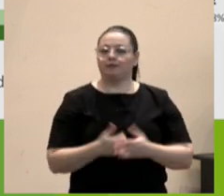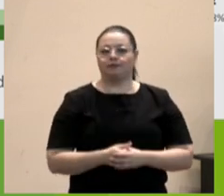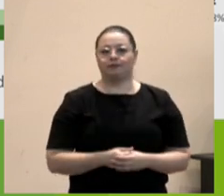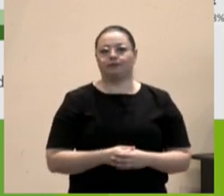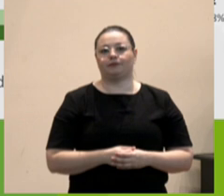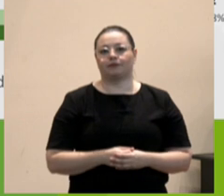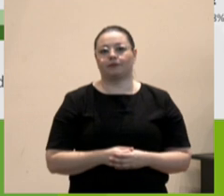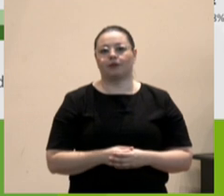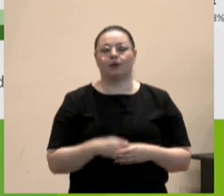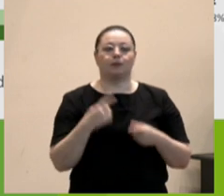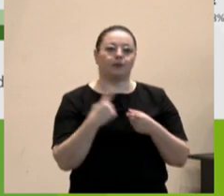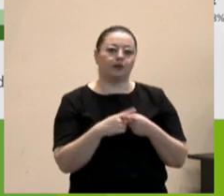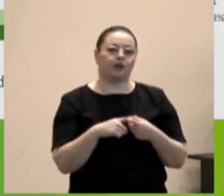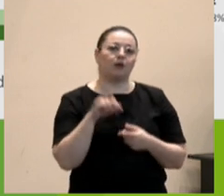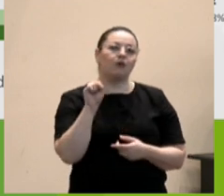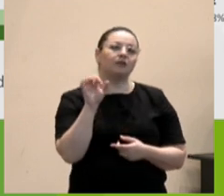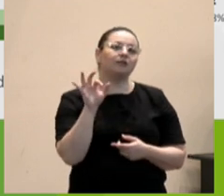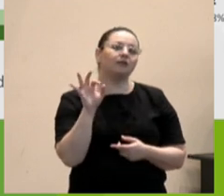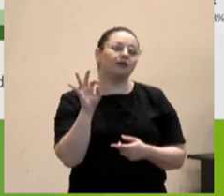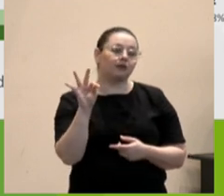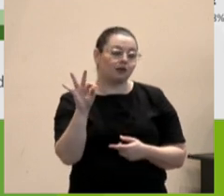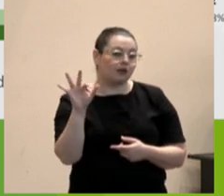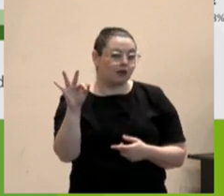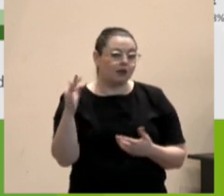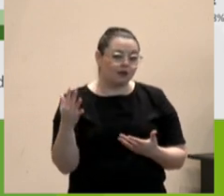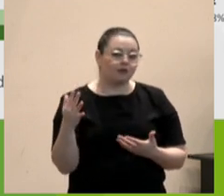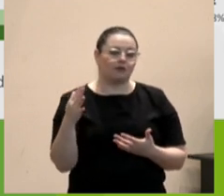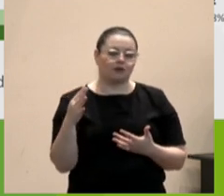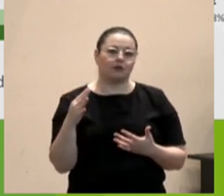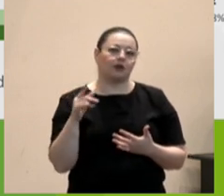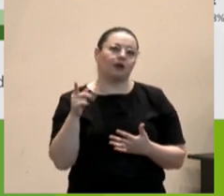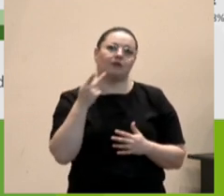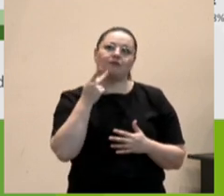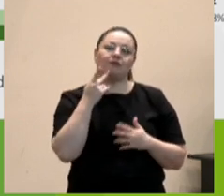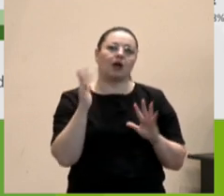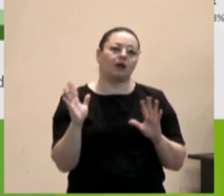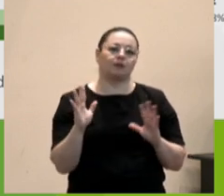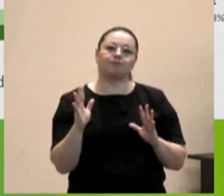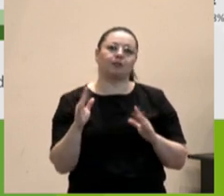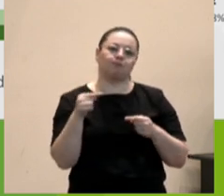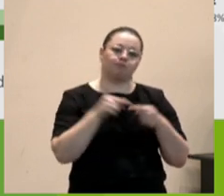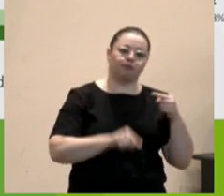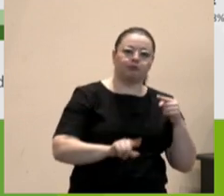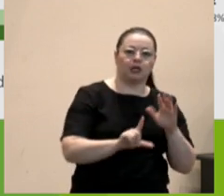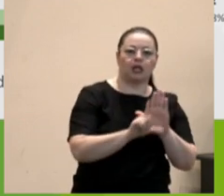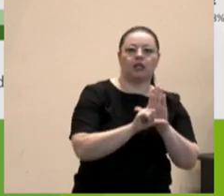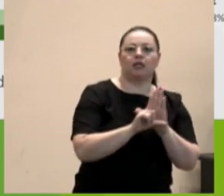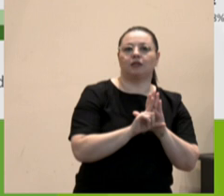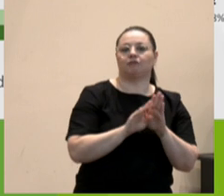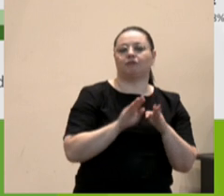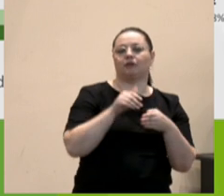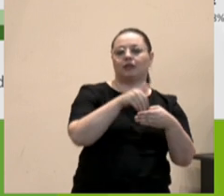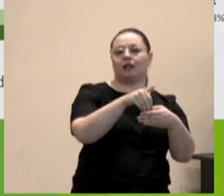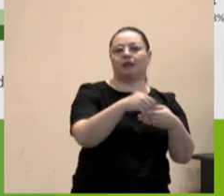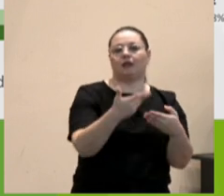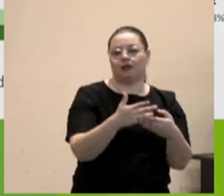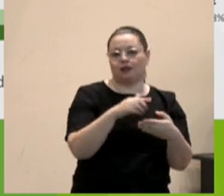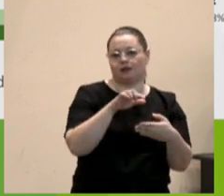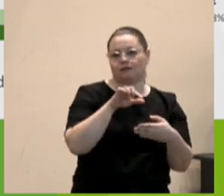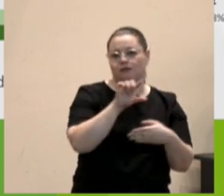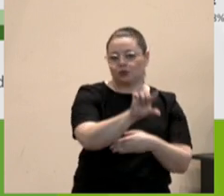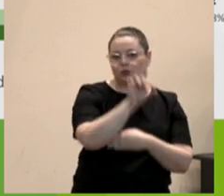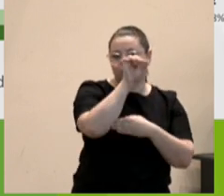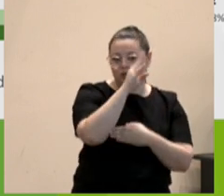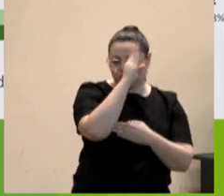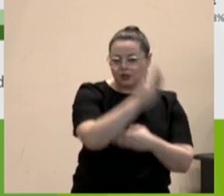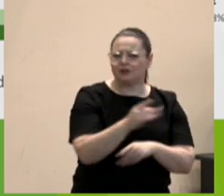o STF impediu a questão, impediu não, ele fala da inconstitucionalidade da eleição direta, é preciso que a gente